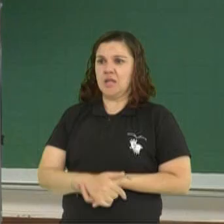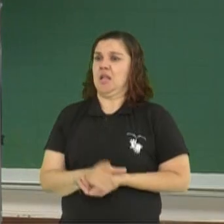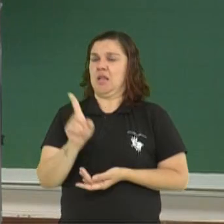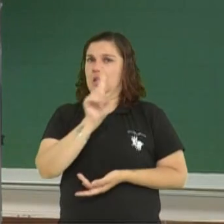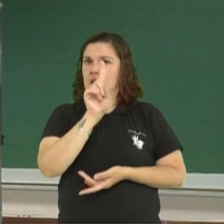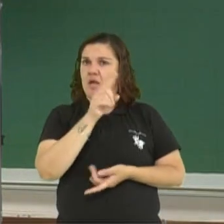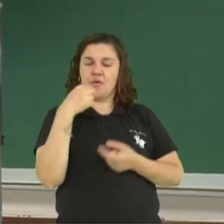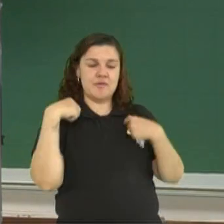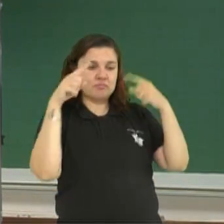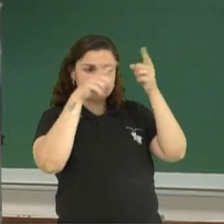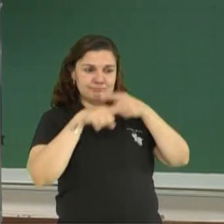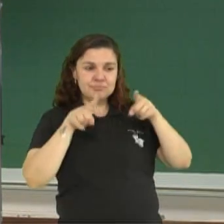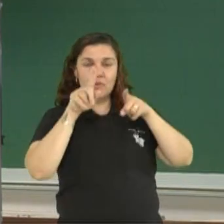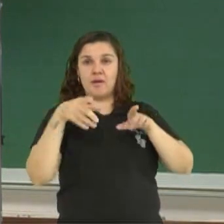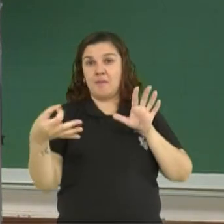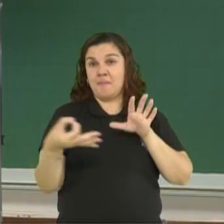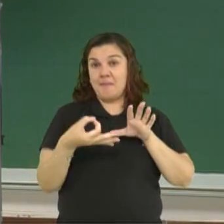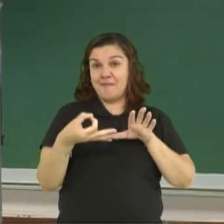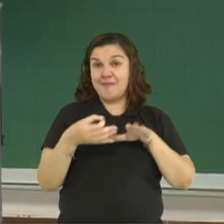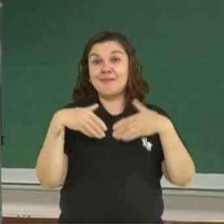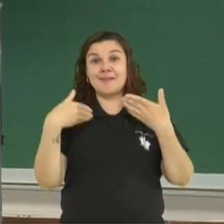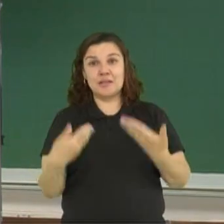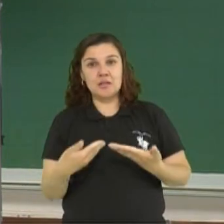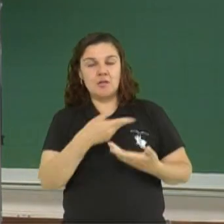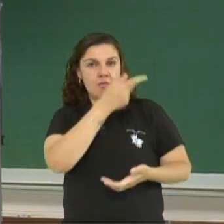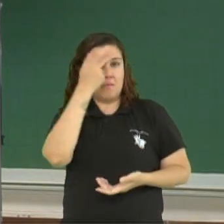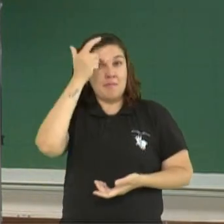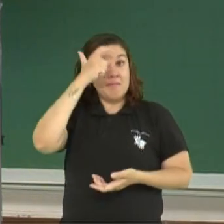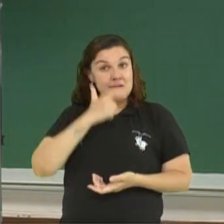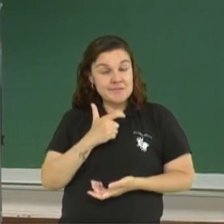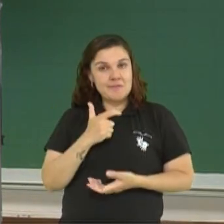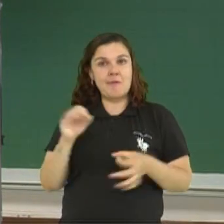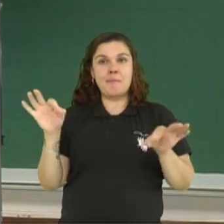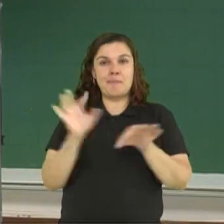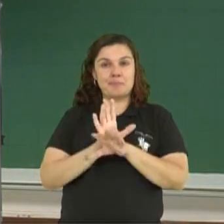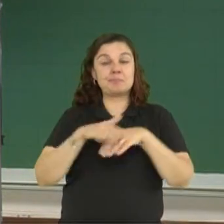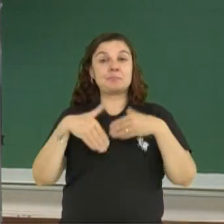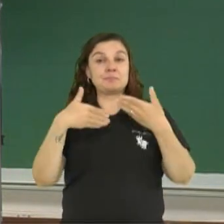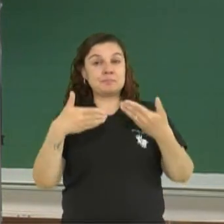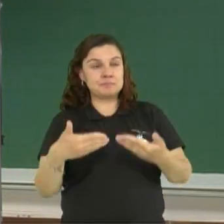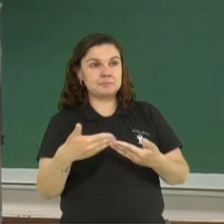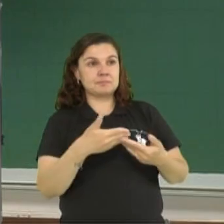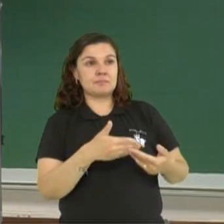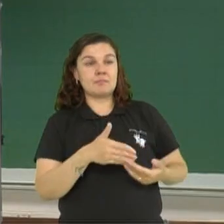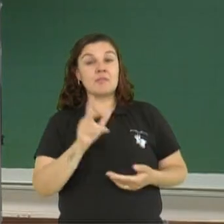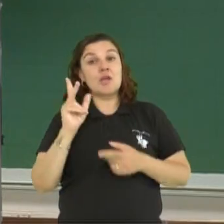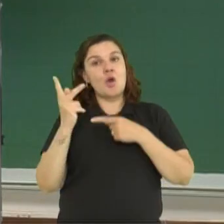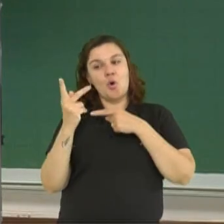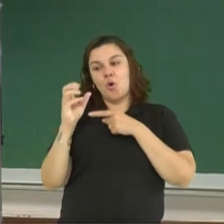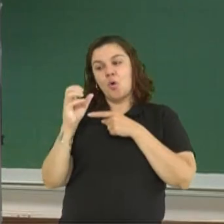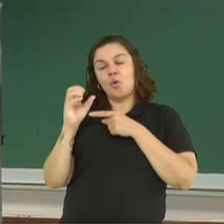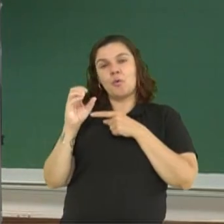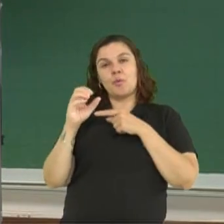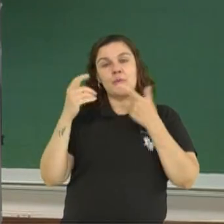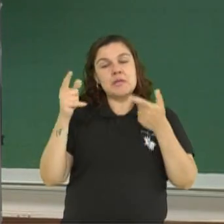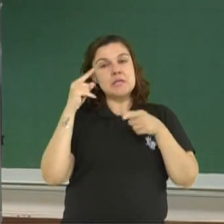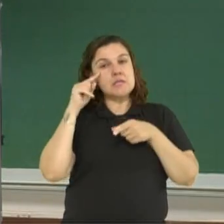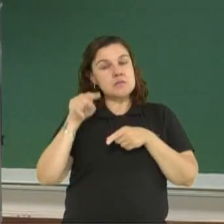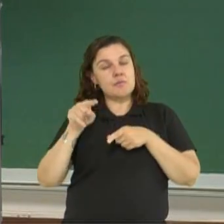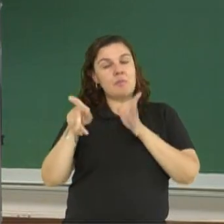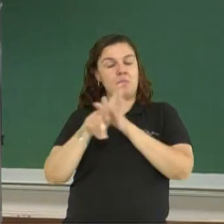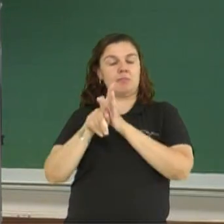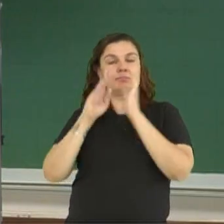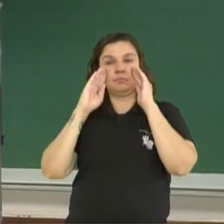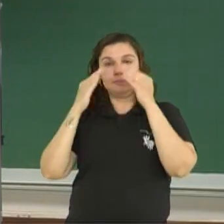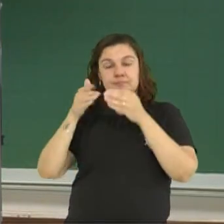que era perfeita. Então, ele queria fazer a idealização de um homem perfeito. Então, aí existe o antropocentrismo, o homem está no centro. E isso que foi a visão